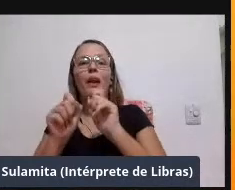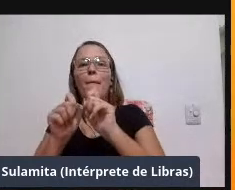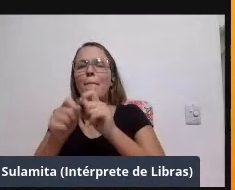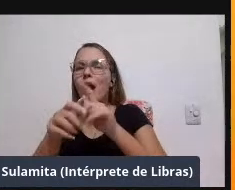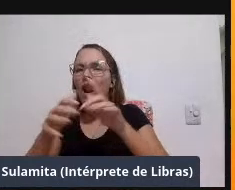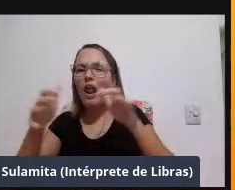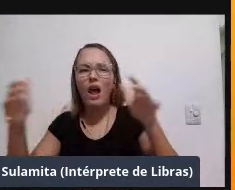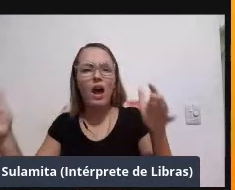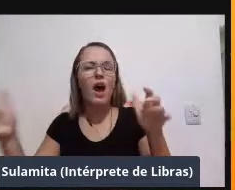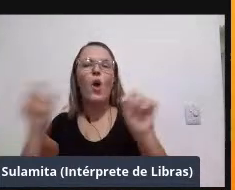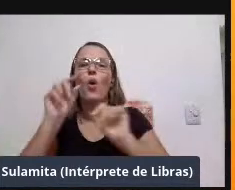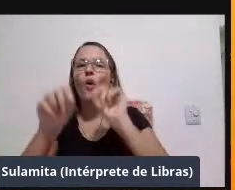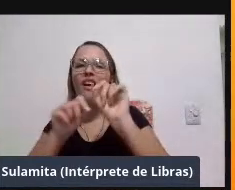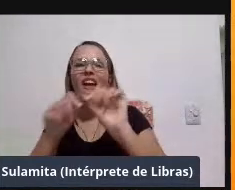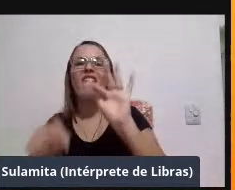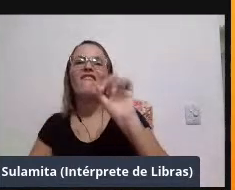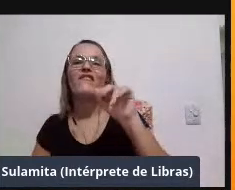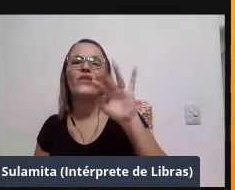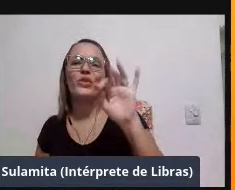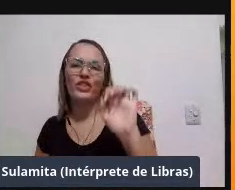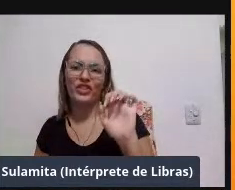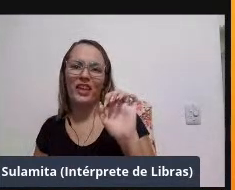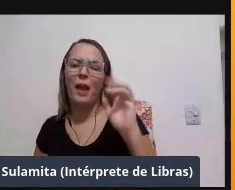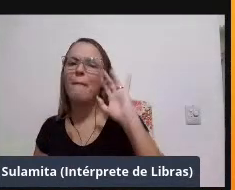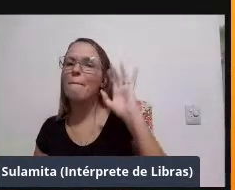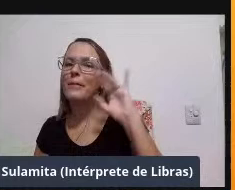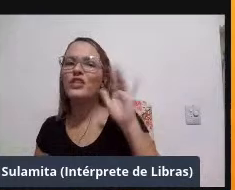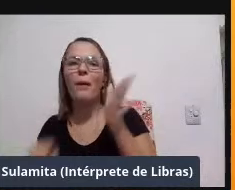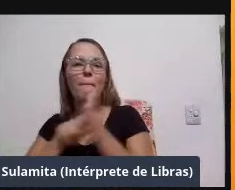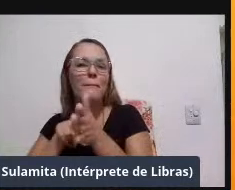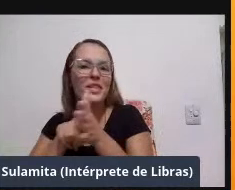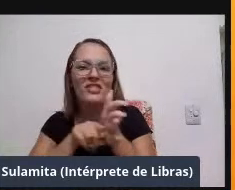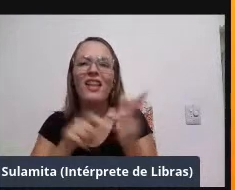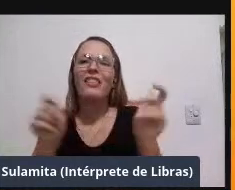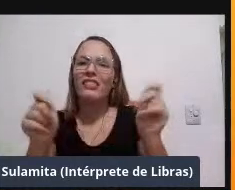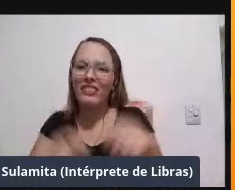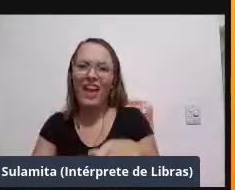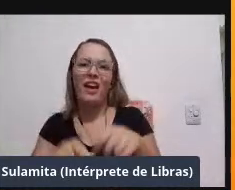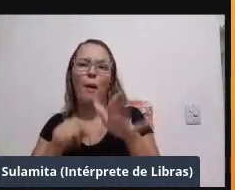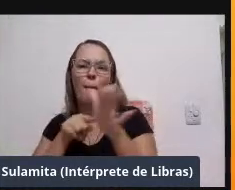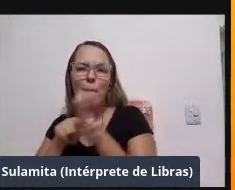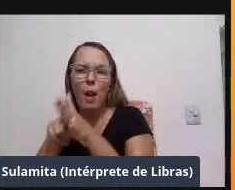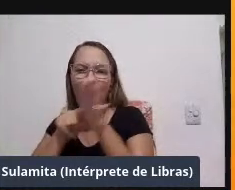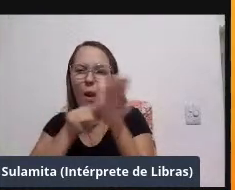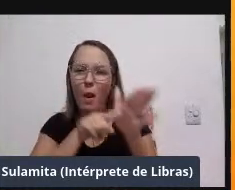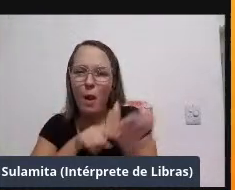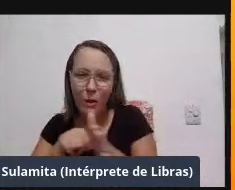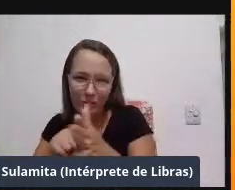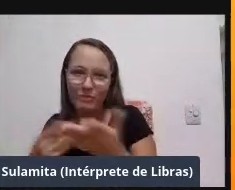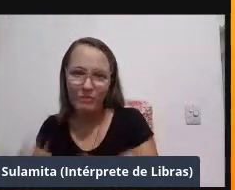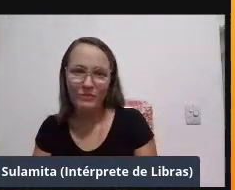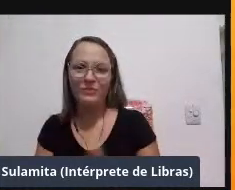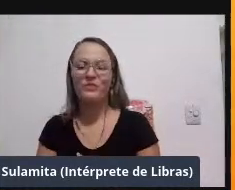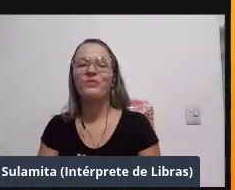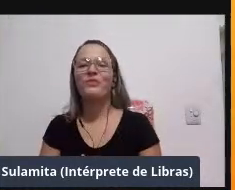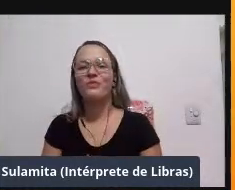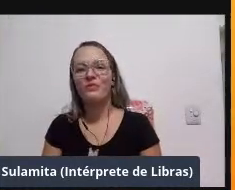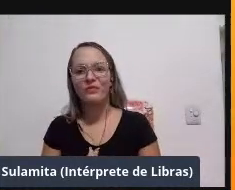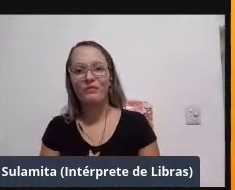as fontes são o que a imaginação do pesquisador permitir. Aí nisso, pode passar, eu,